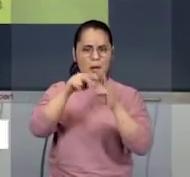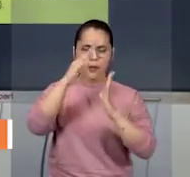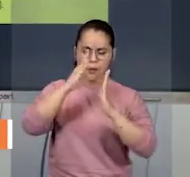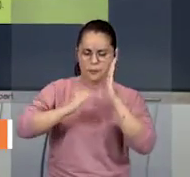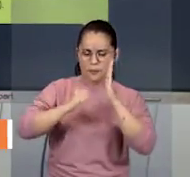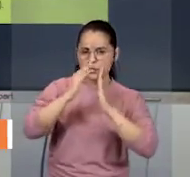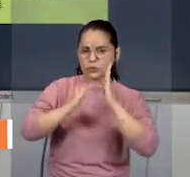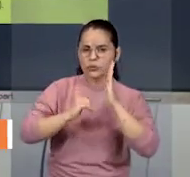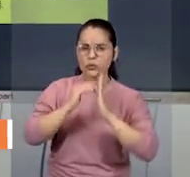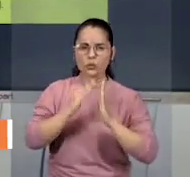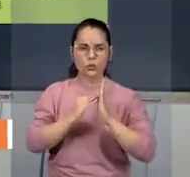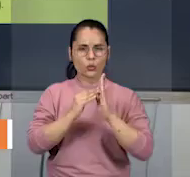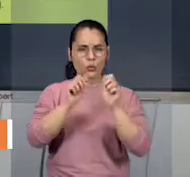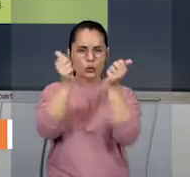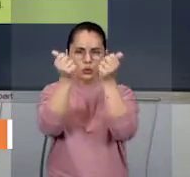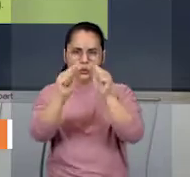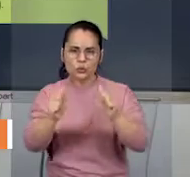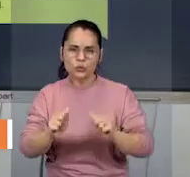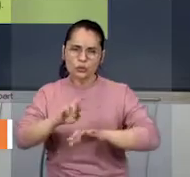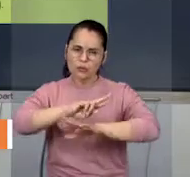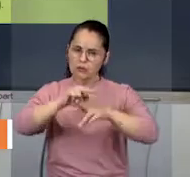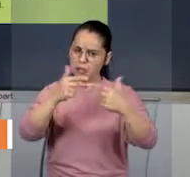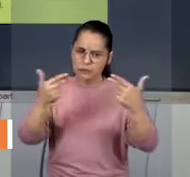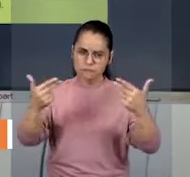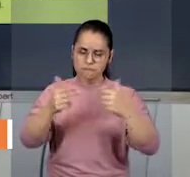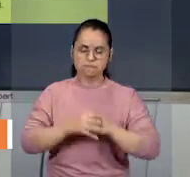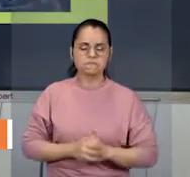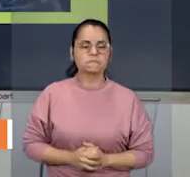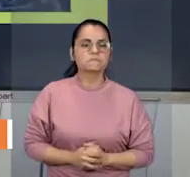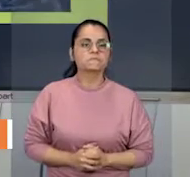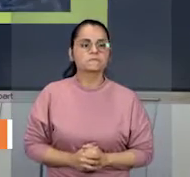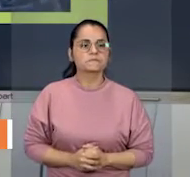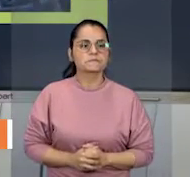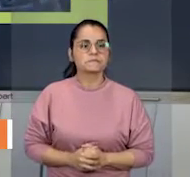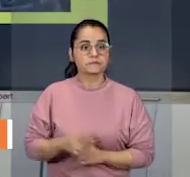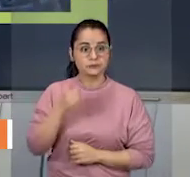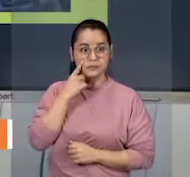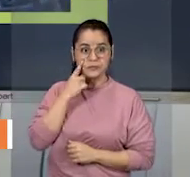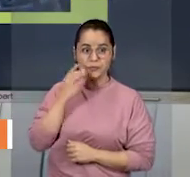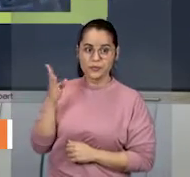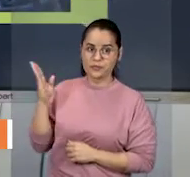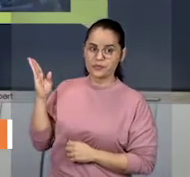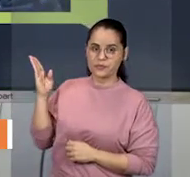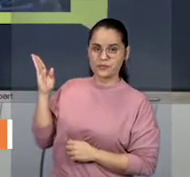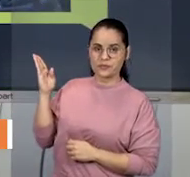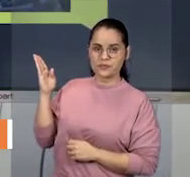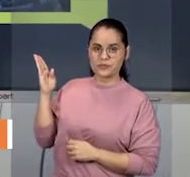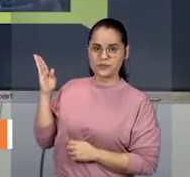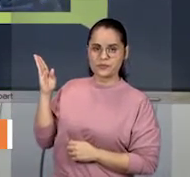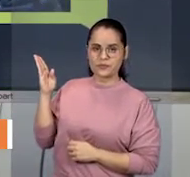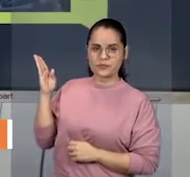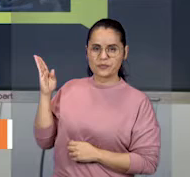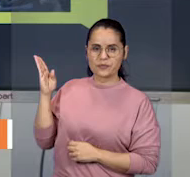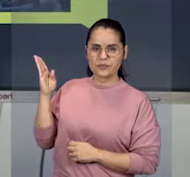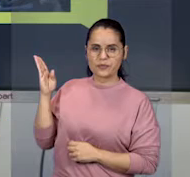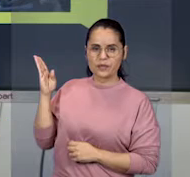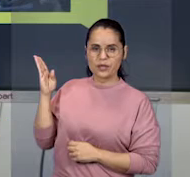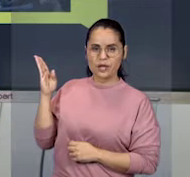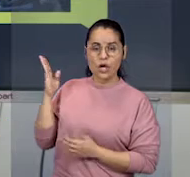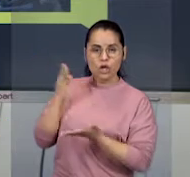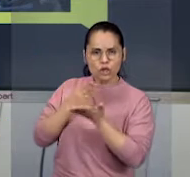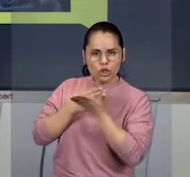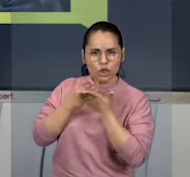pinturas em tela, esculturas e assim por diante. Logo no início, a gente vê o casal